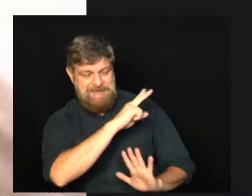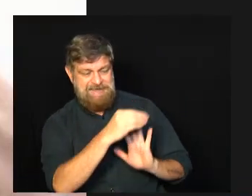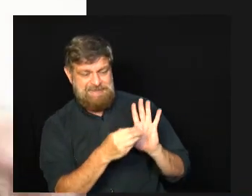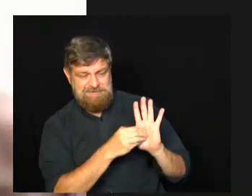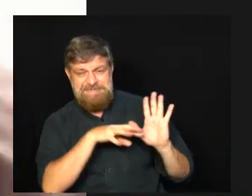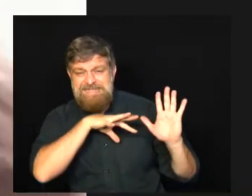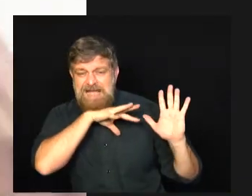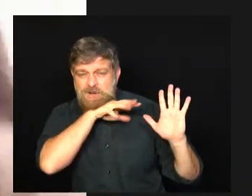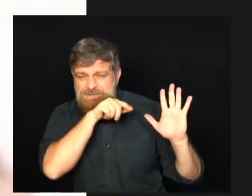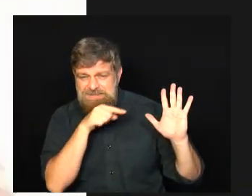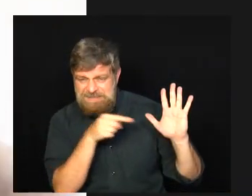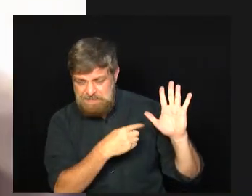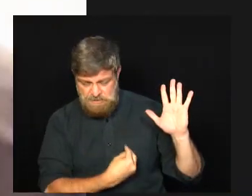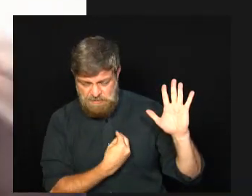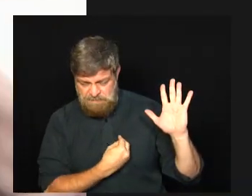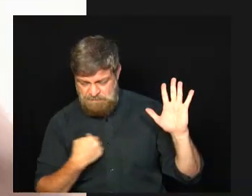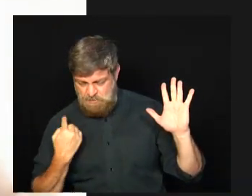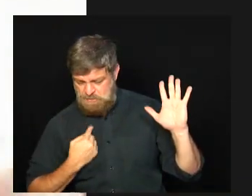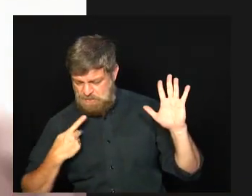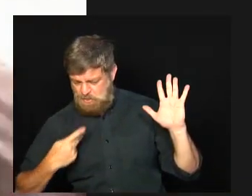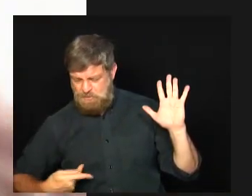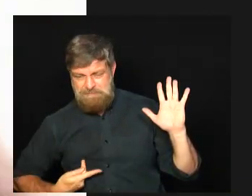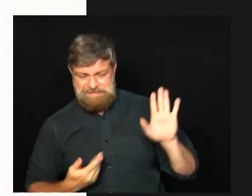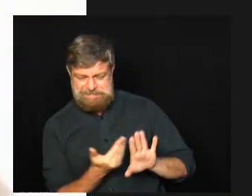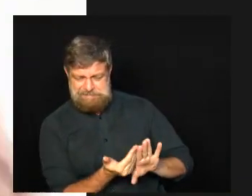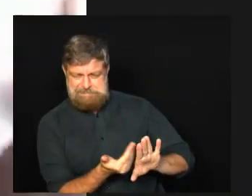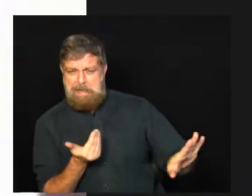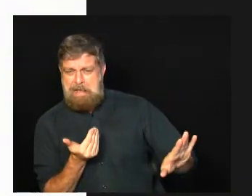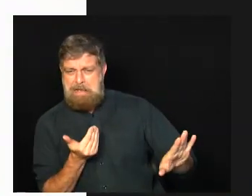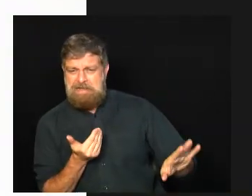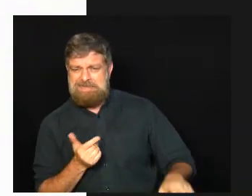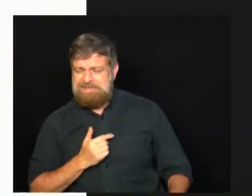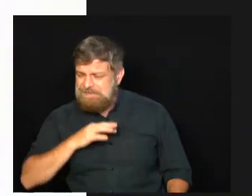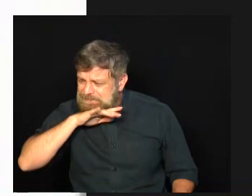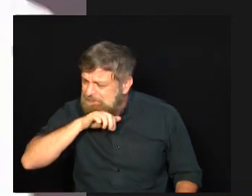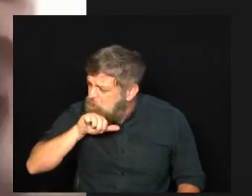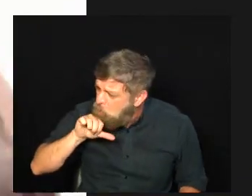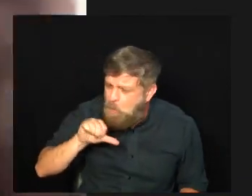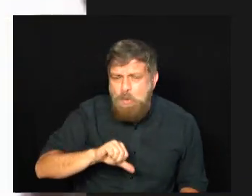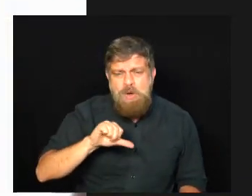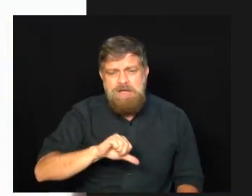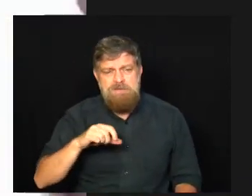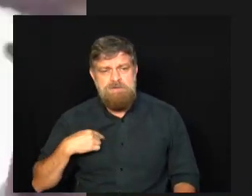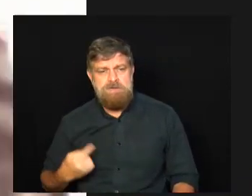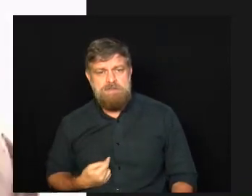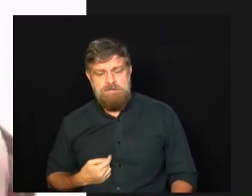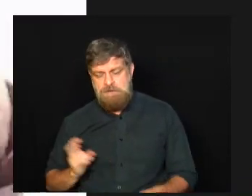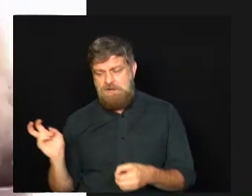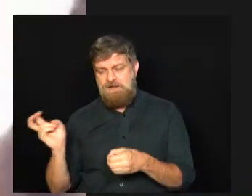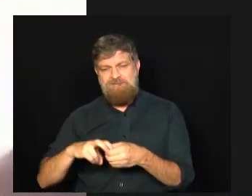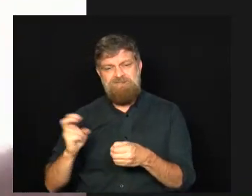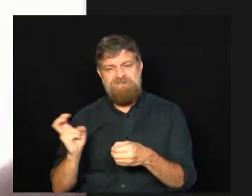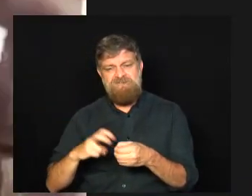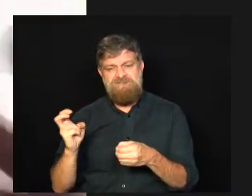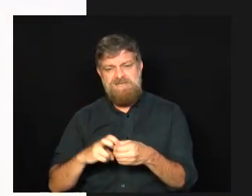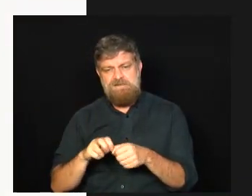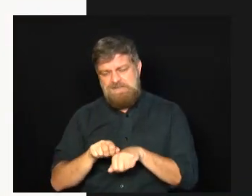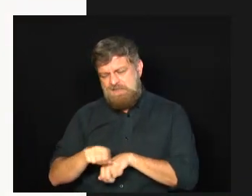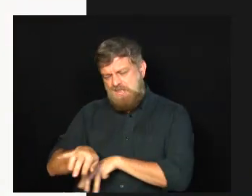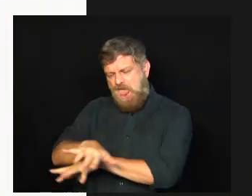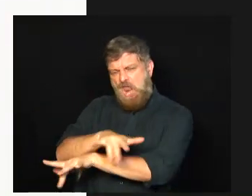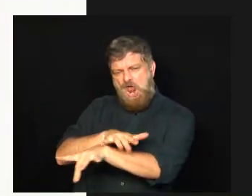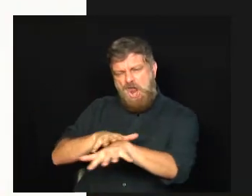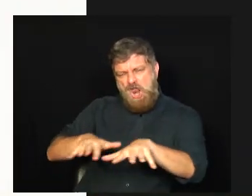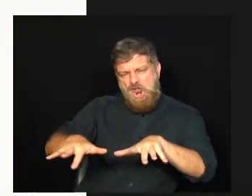outros seres vivos do planeta está crítico, está difícil. Por isso que os vírus também estão chegando até